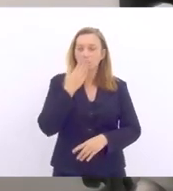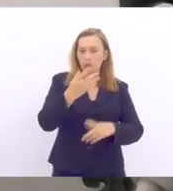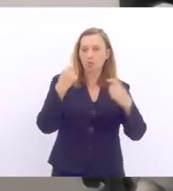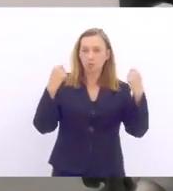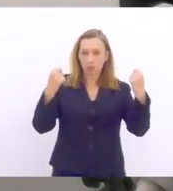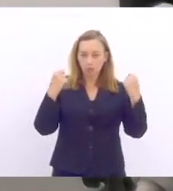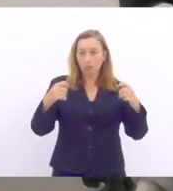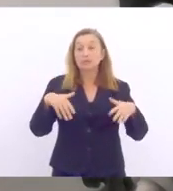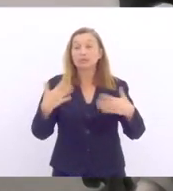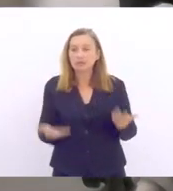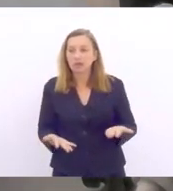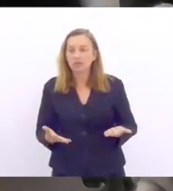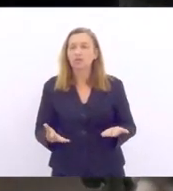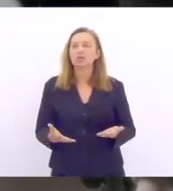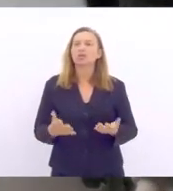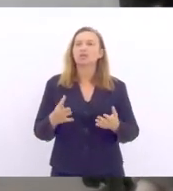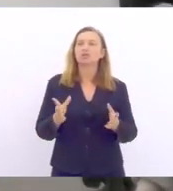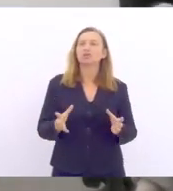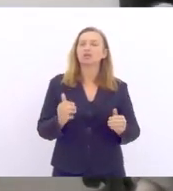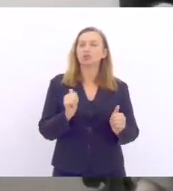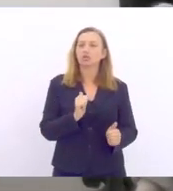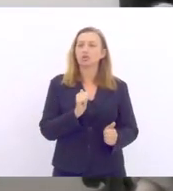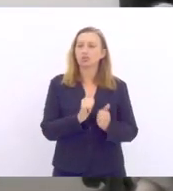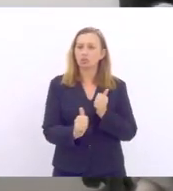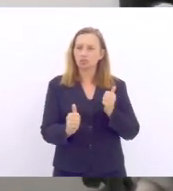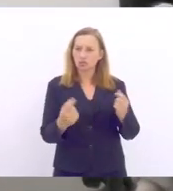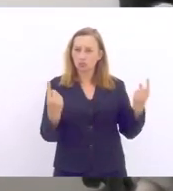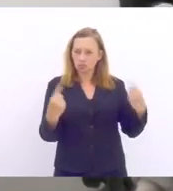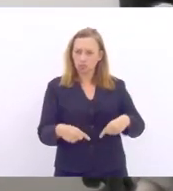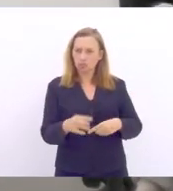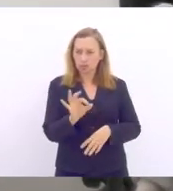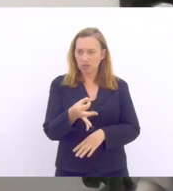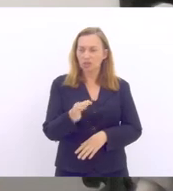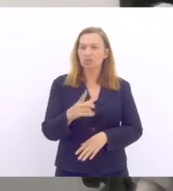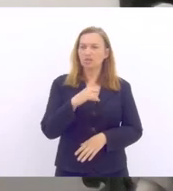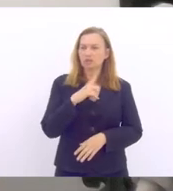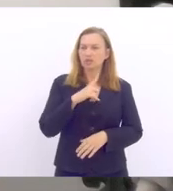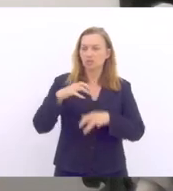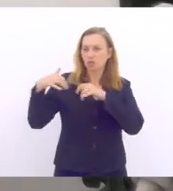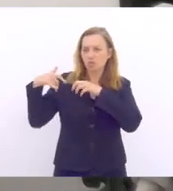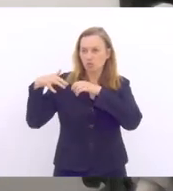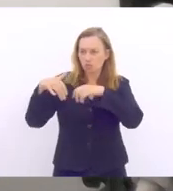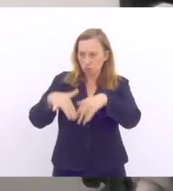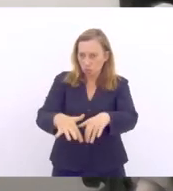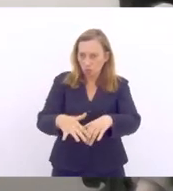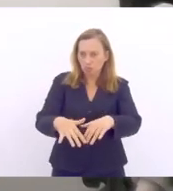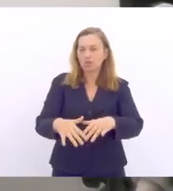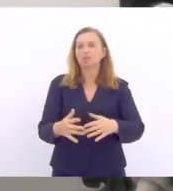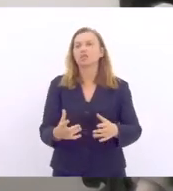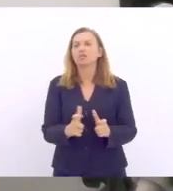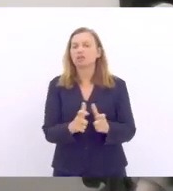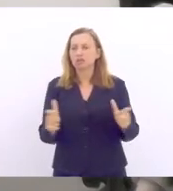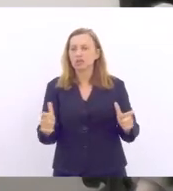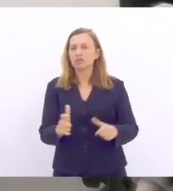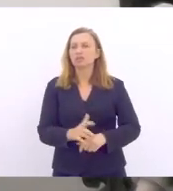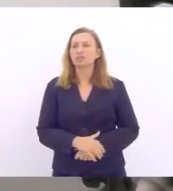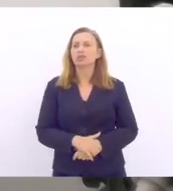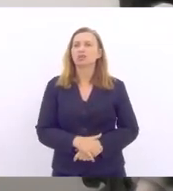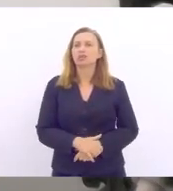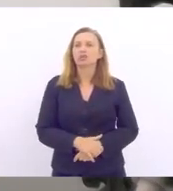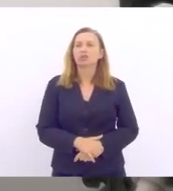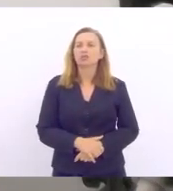Então, e nesse jogo específico, houve uma invasão generalizada, em que